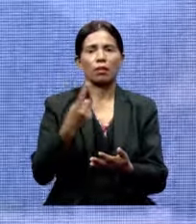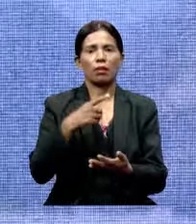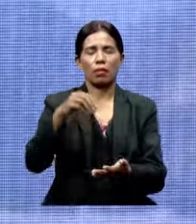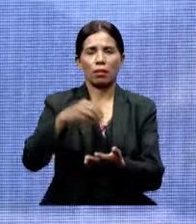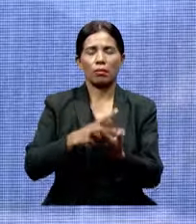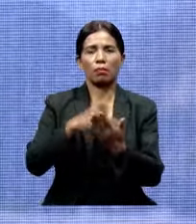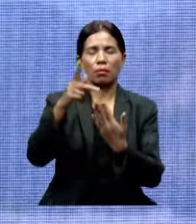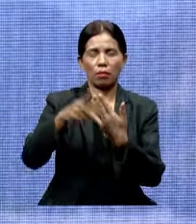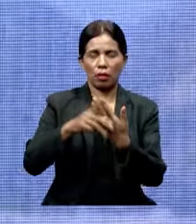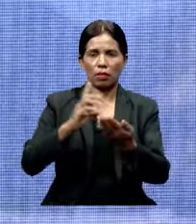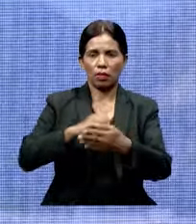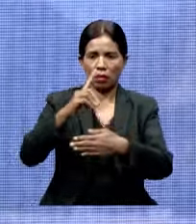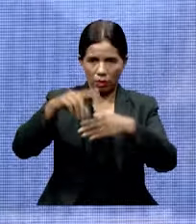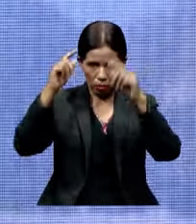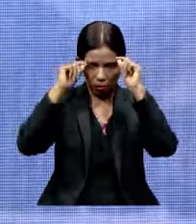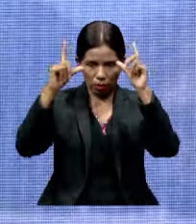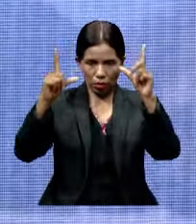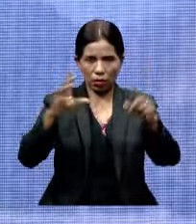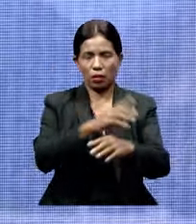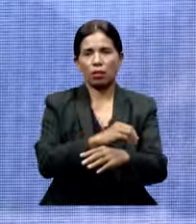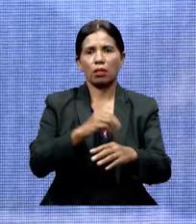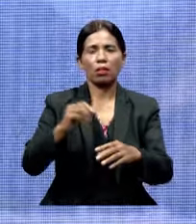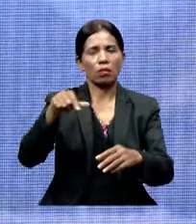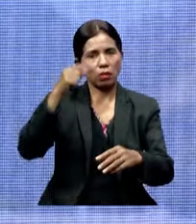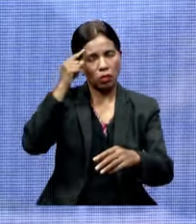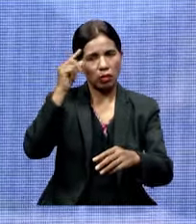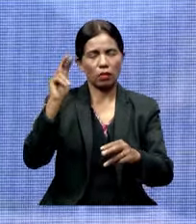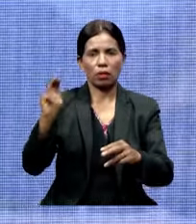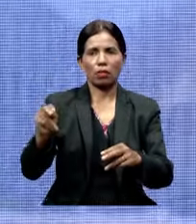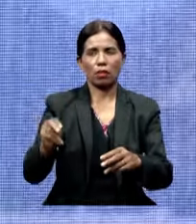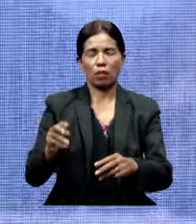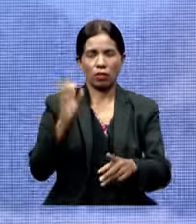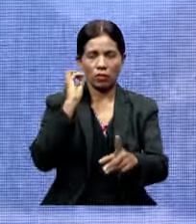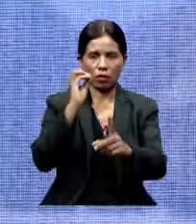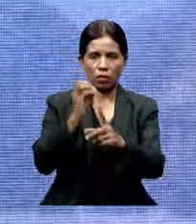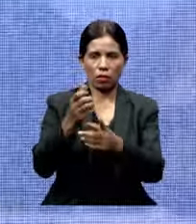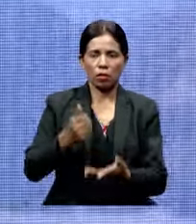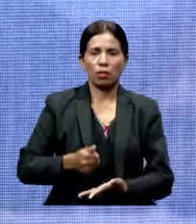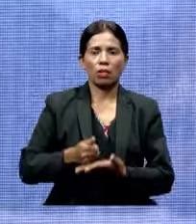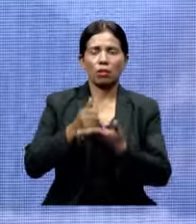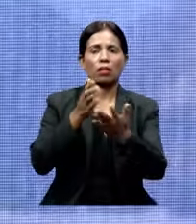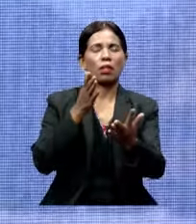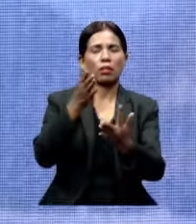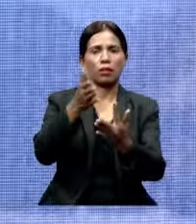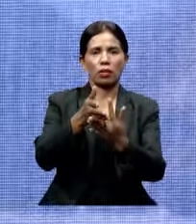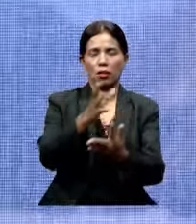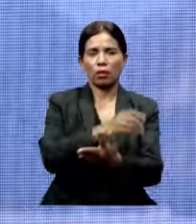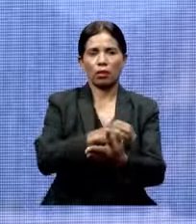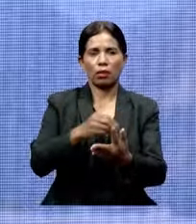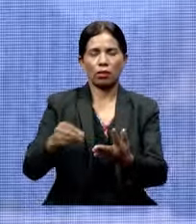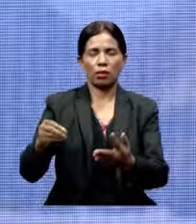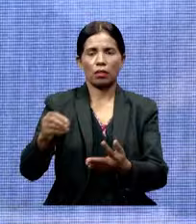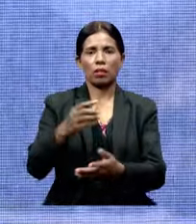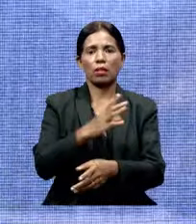de desenvolvimento Timor Leste nian es libris governo nian atu objetivo atu facilita acesso ba financiamento iha longo